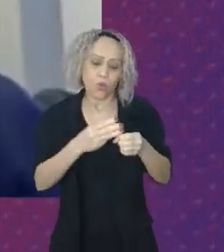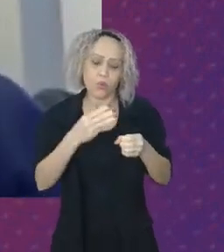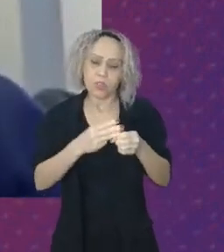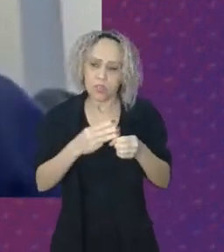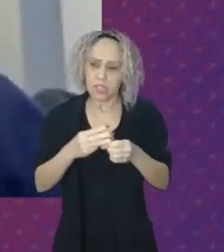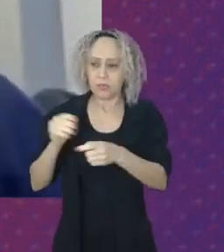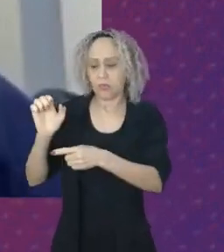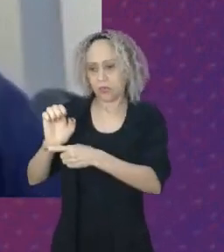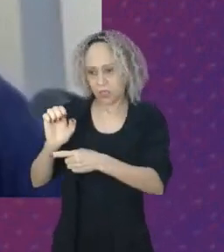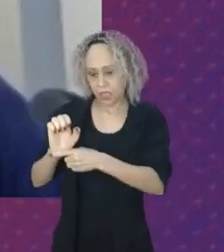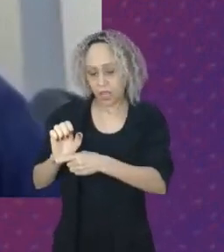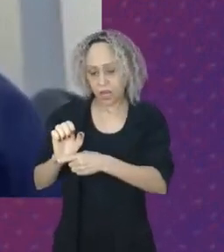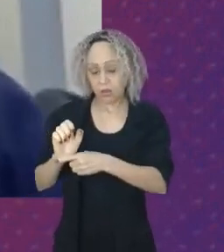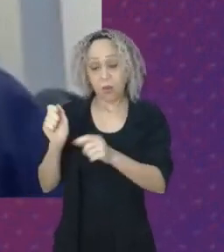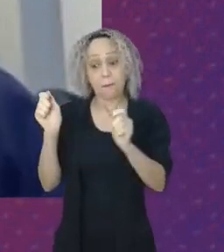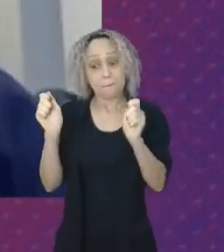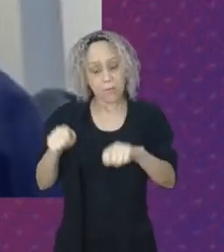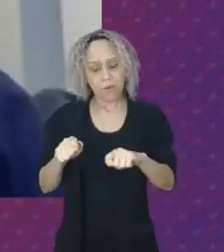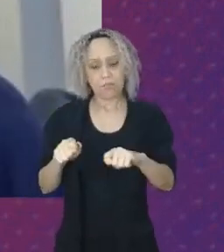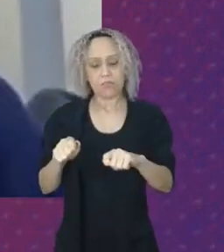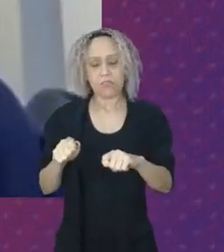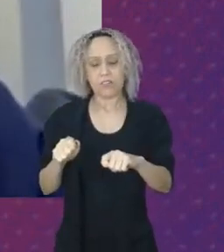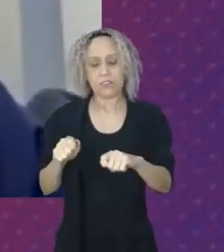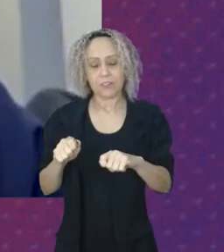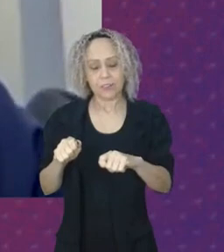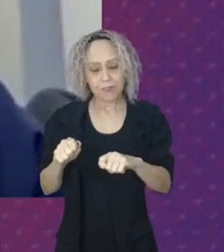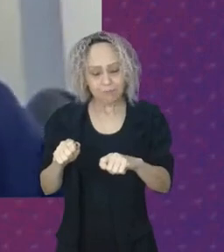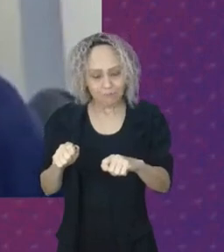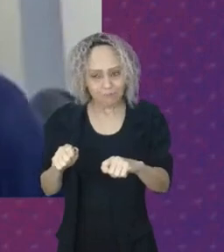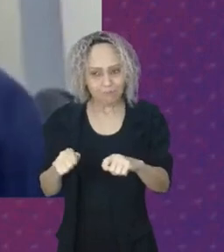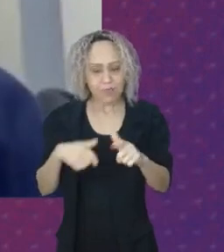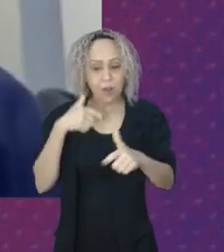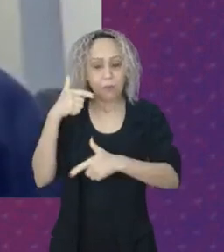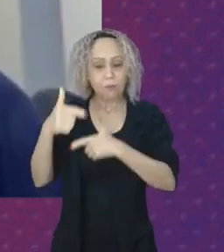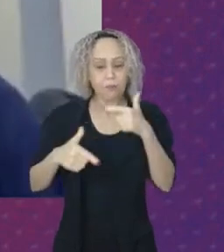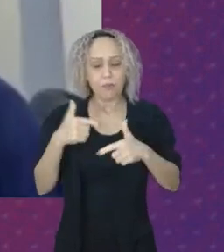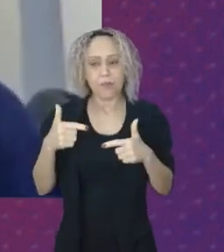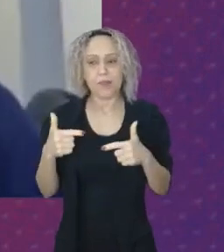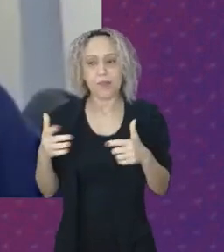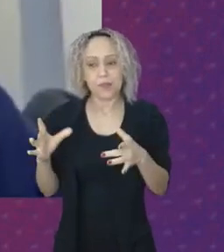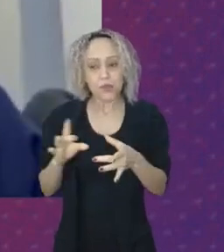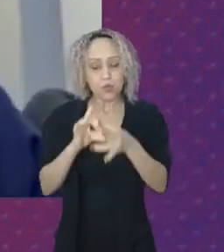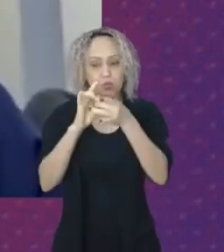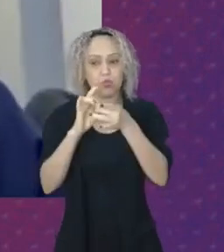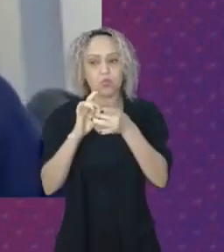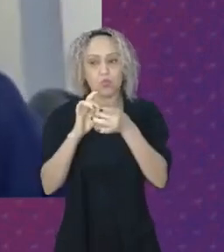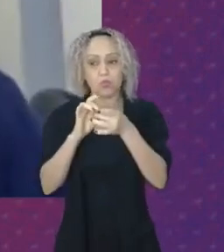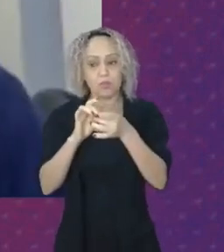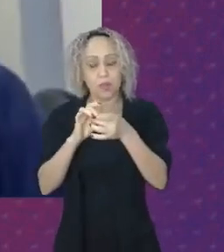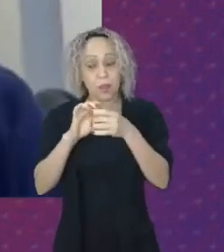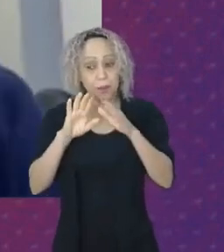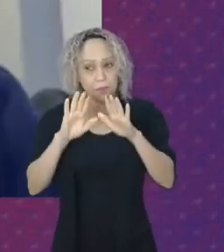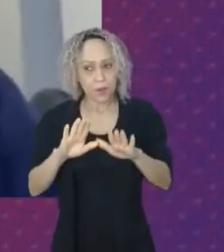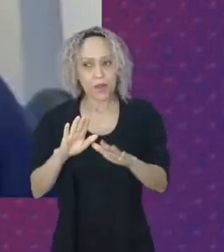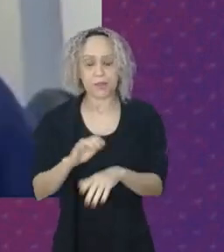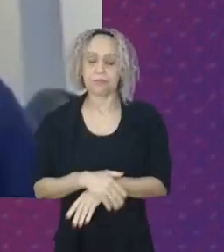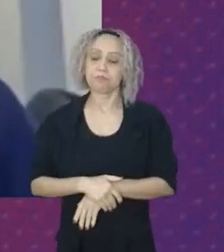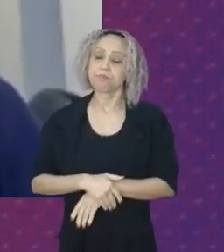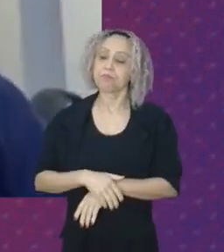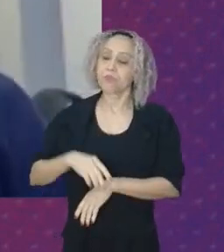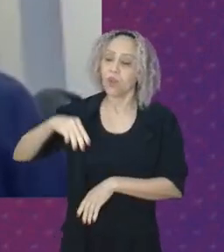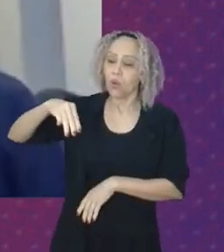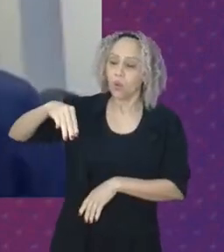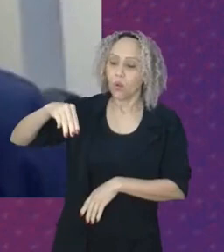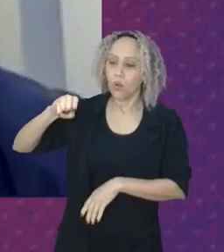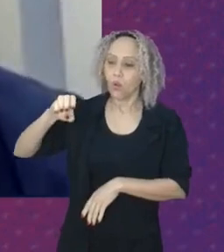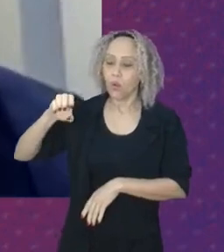estados também, mas é preciso, né, que o Ministério da Educação assuma não só sua função supletiva no que